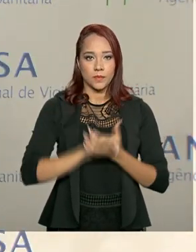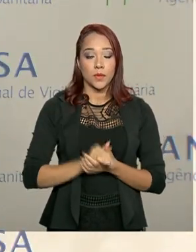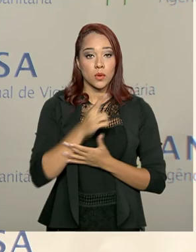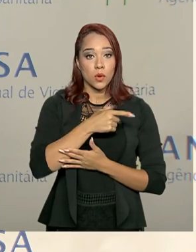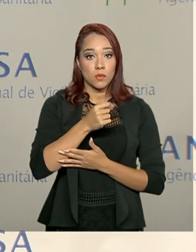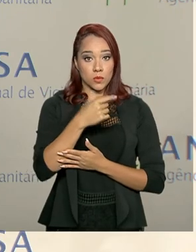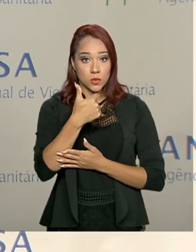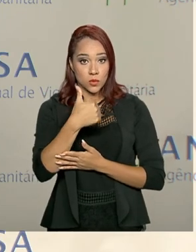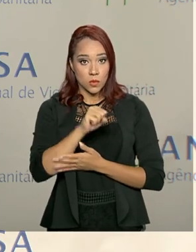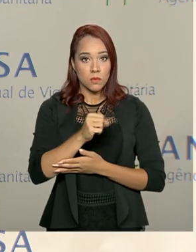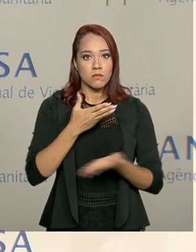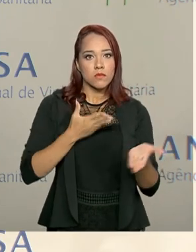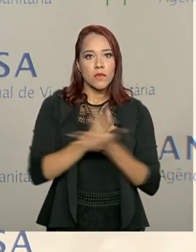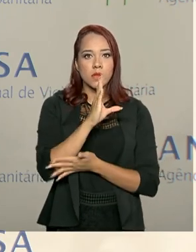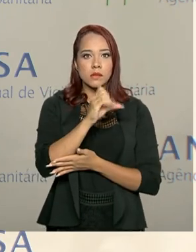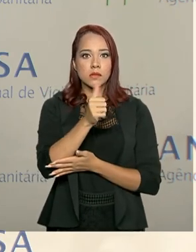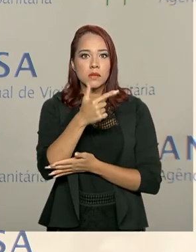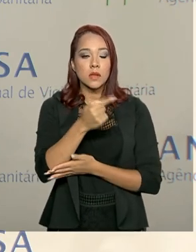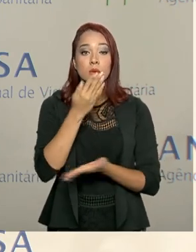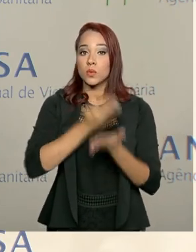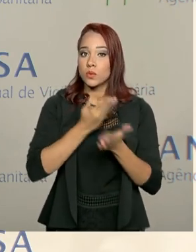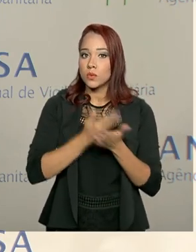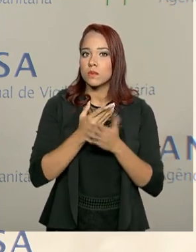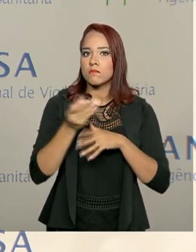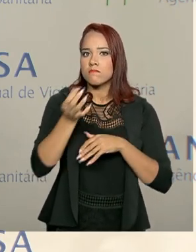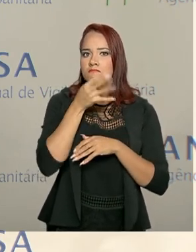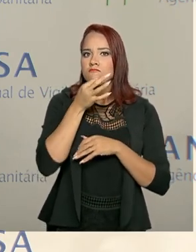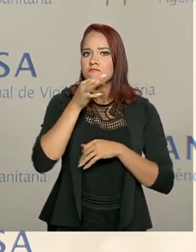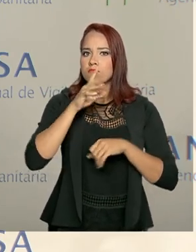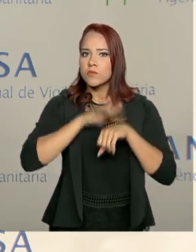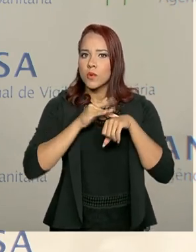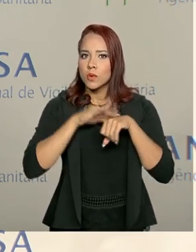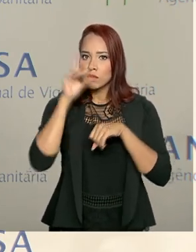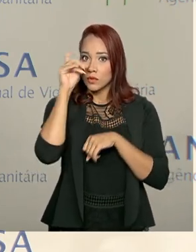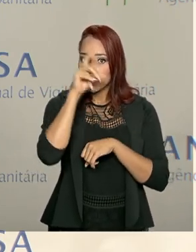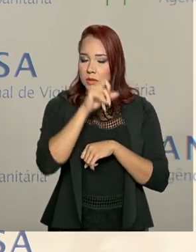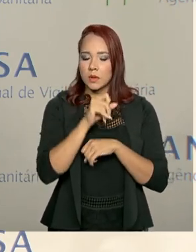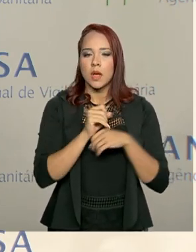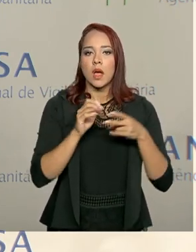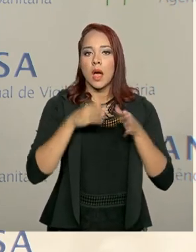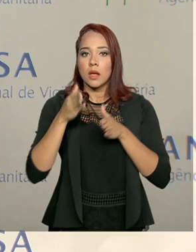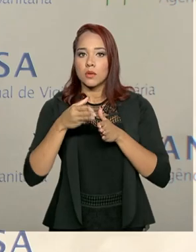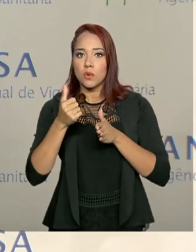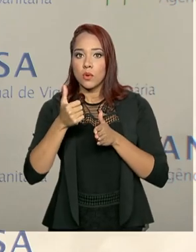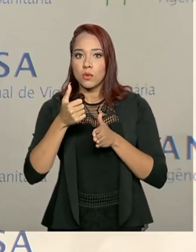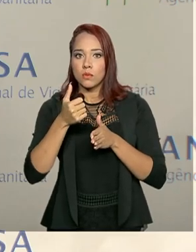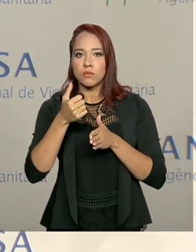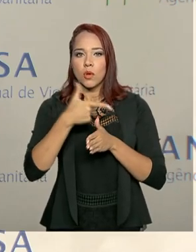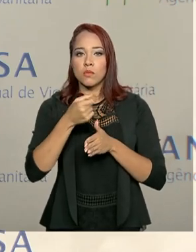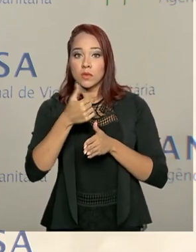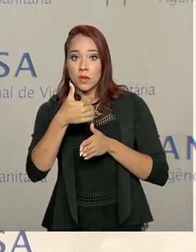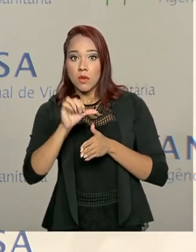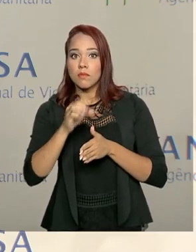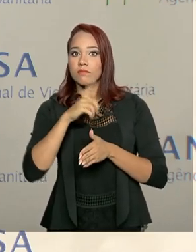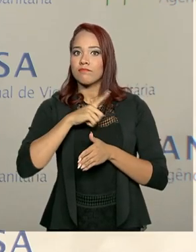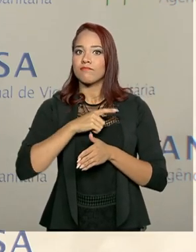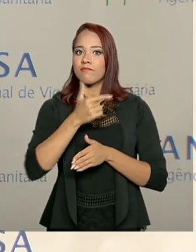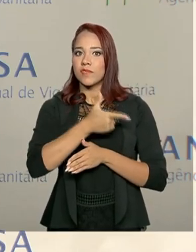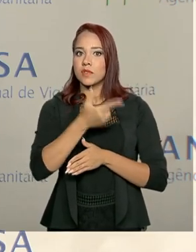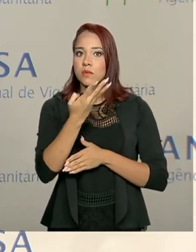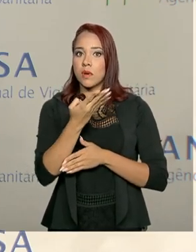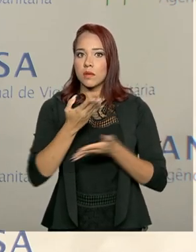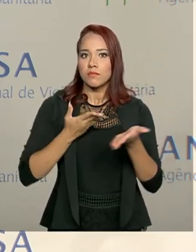aprovados 17 estudos clínicos de medicamentos para doenças raras. Em 2019, foram 24 aprovações, o que